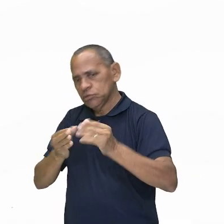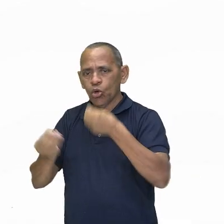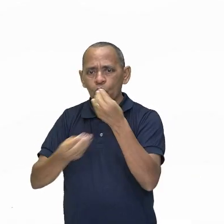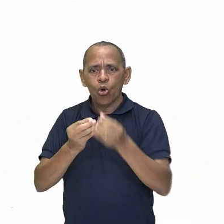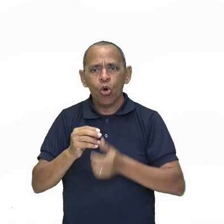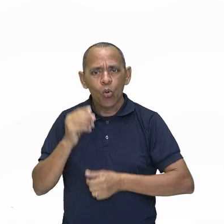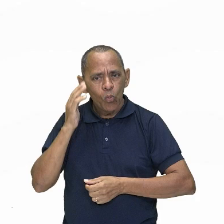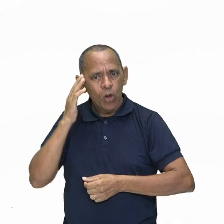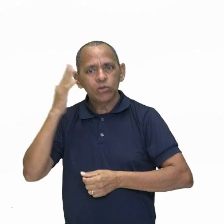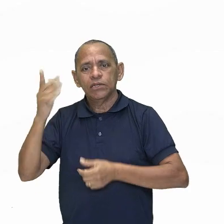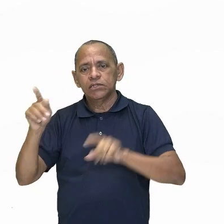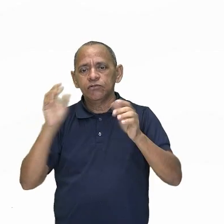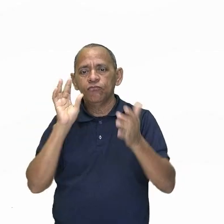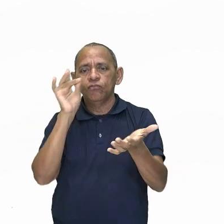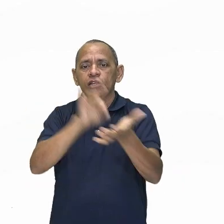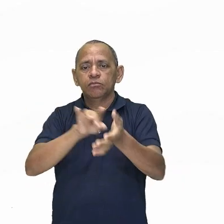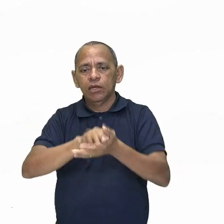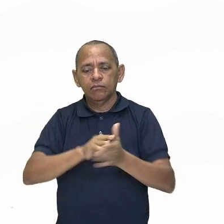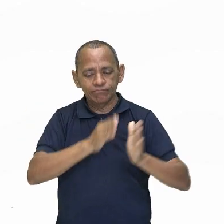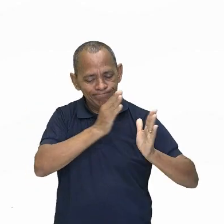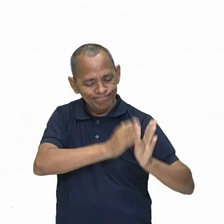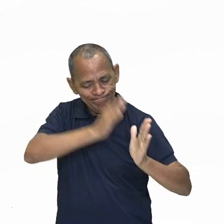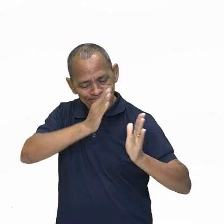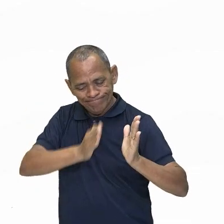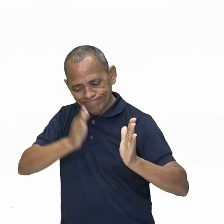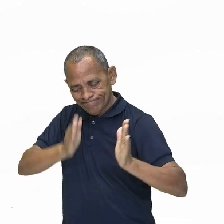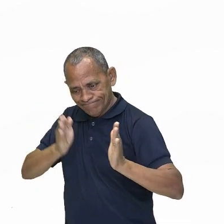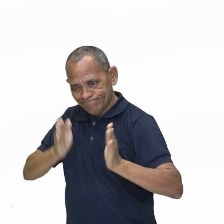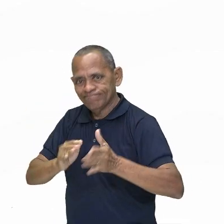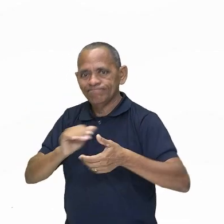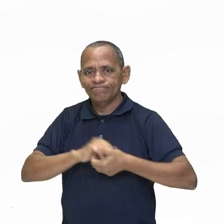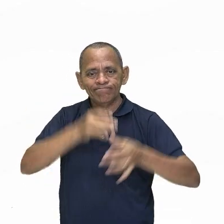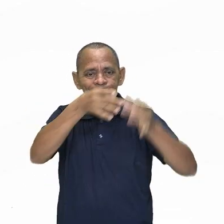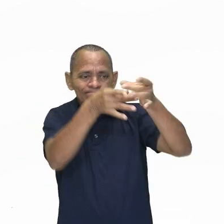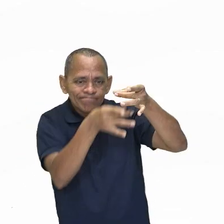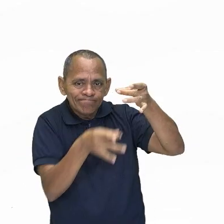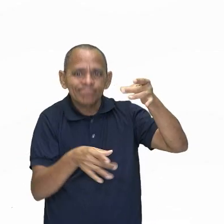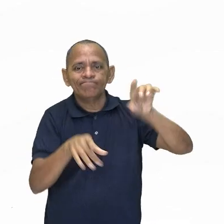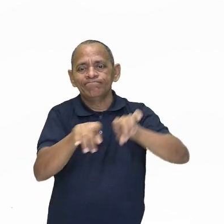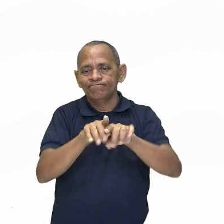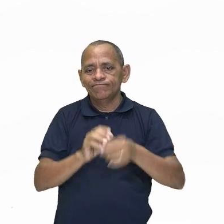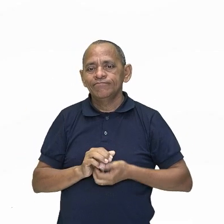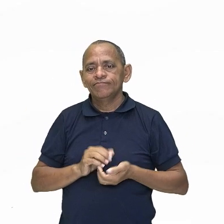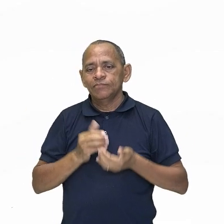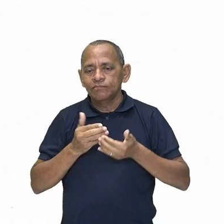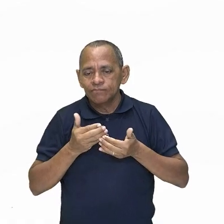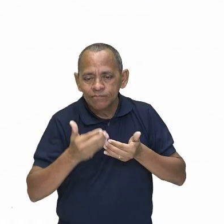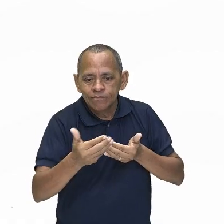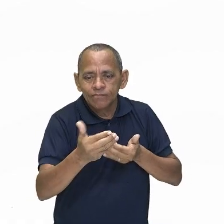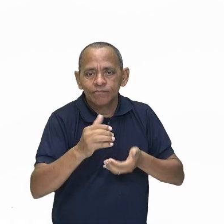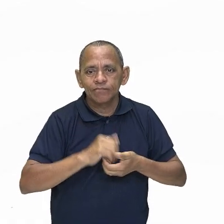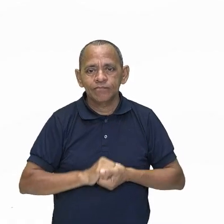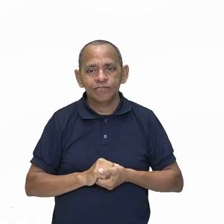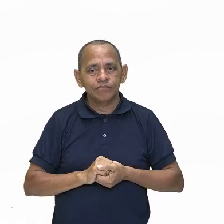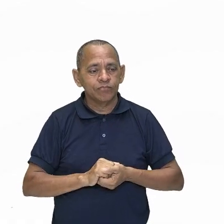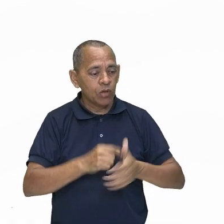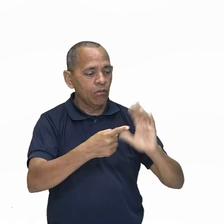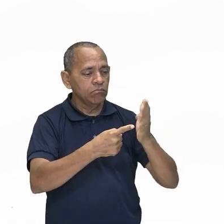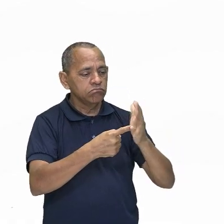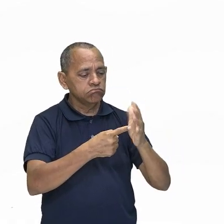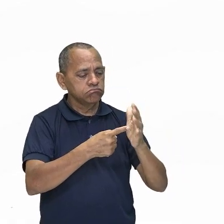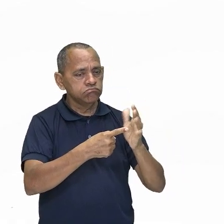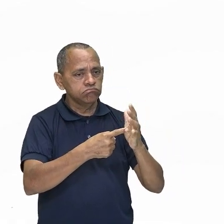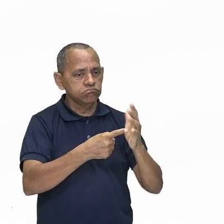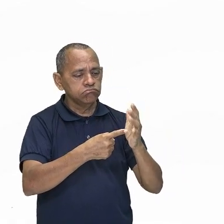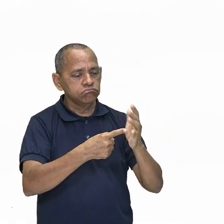funcionamento para cada parte da usina nuclear, aí detalhadamente. Então, vamos começar aí com o reator nuclear.